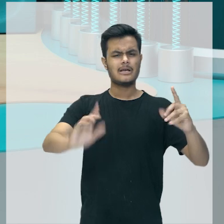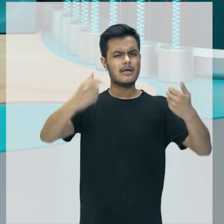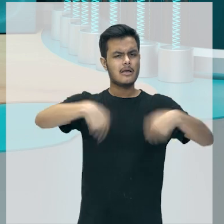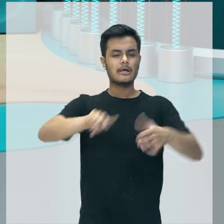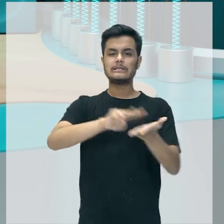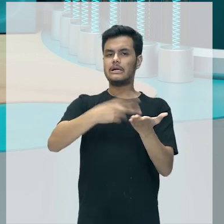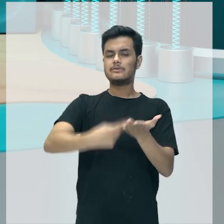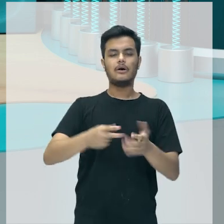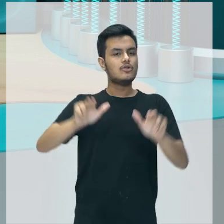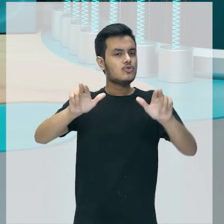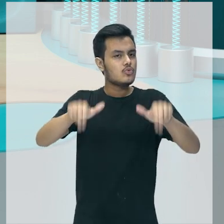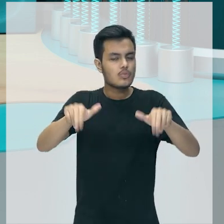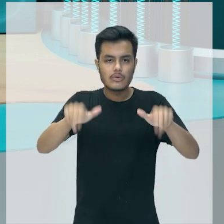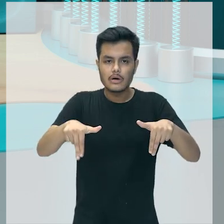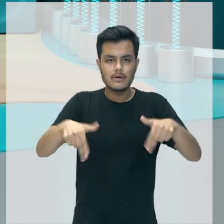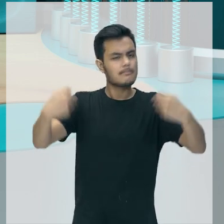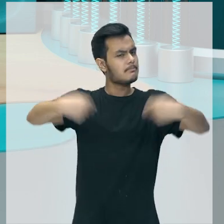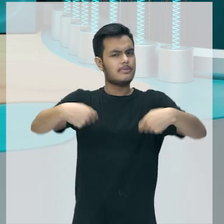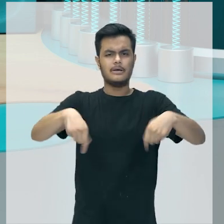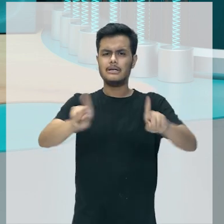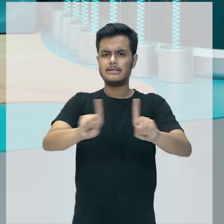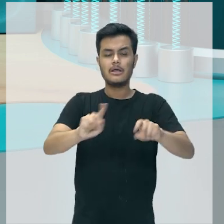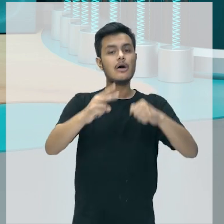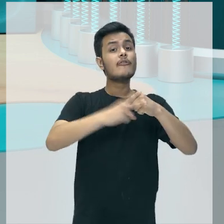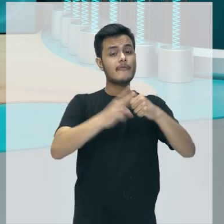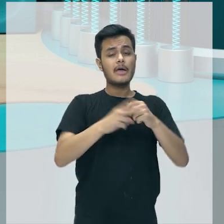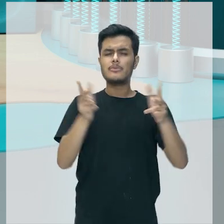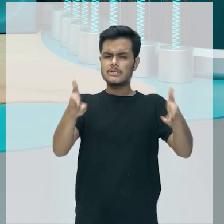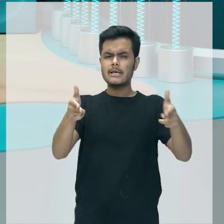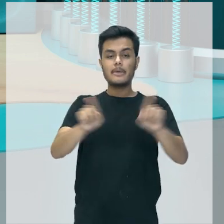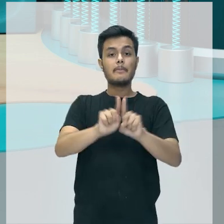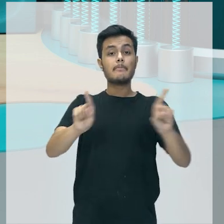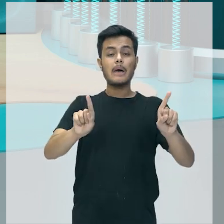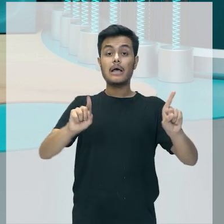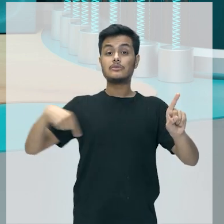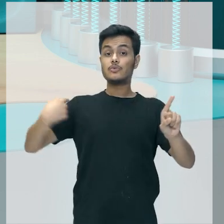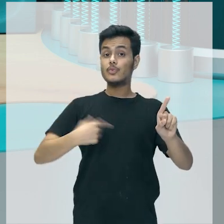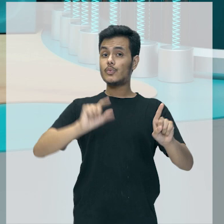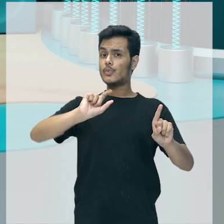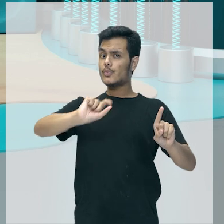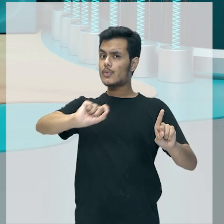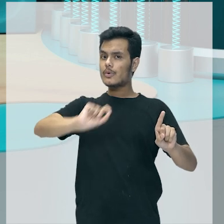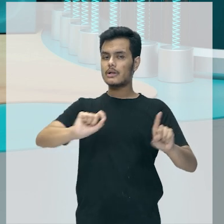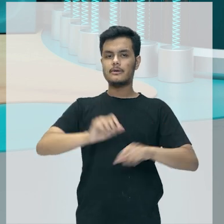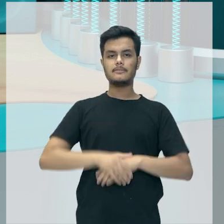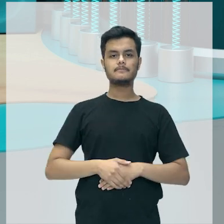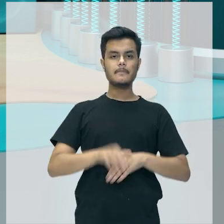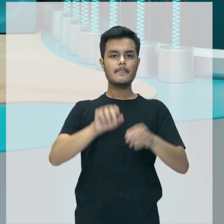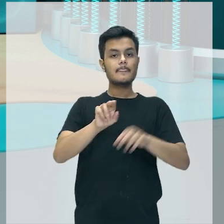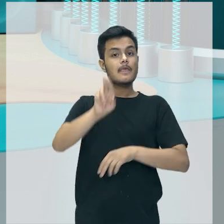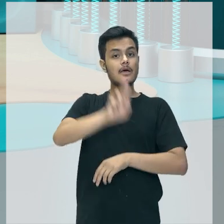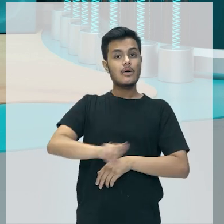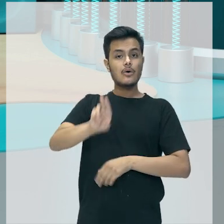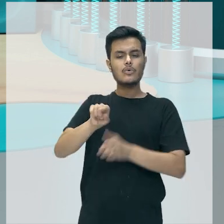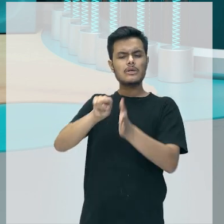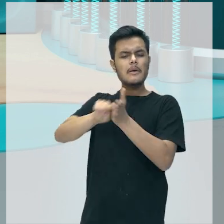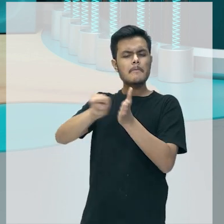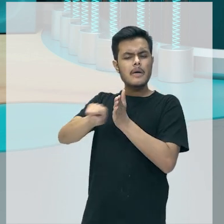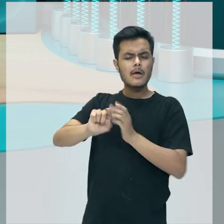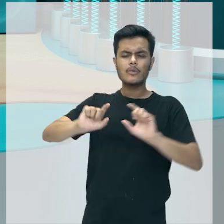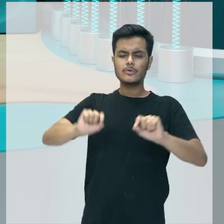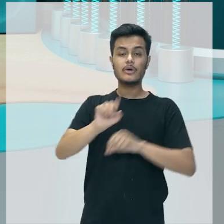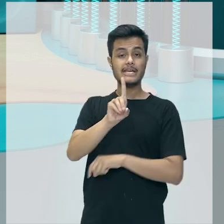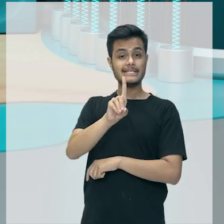traduzam ele, apesar dele ser um verbo também. Só que aqui, para que ele está sendo usado aqui na minha pergunta,